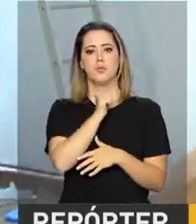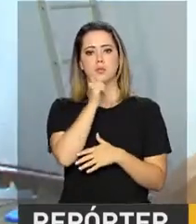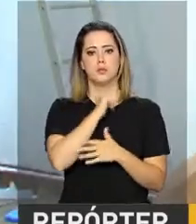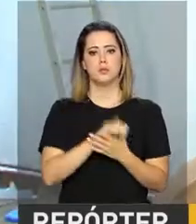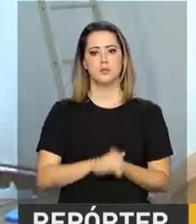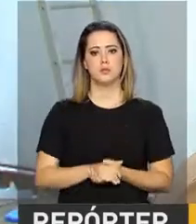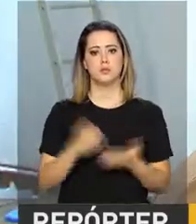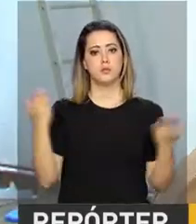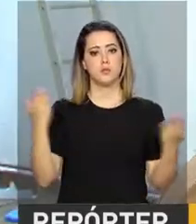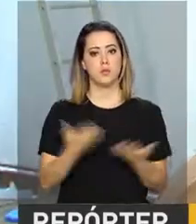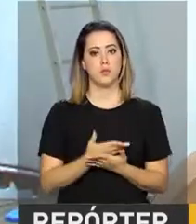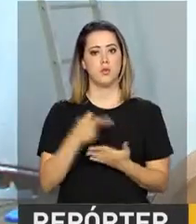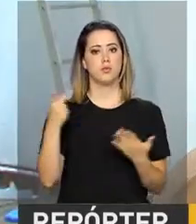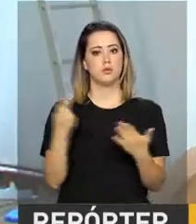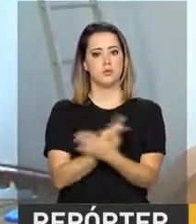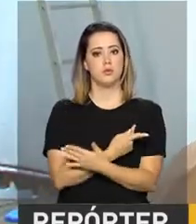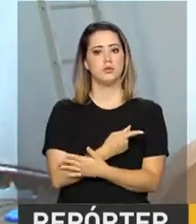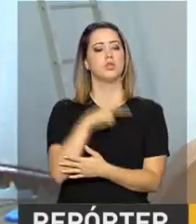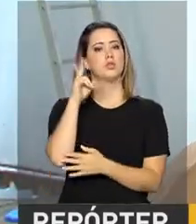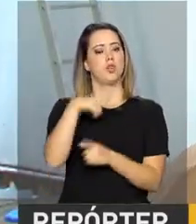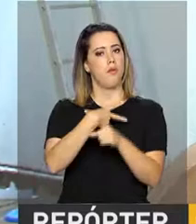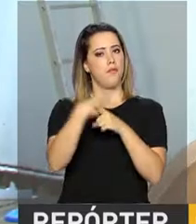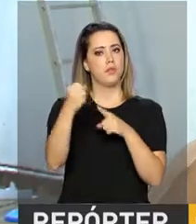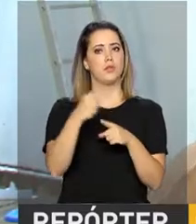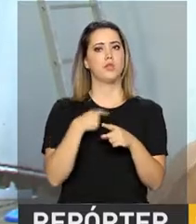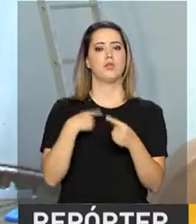de realização e de vitória, né?